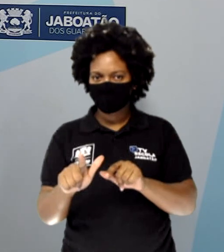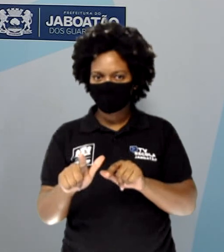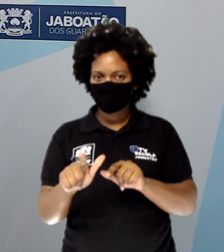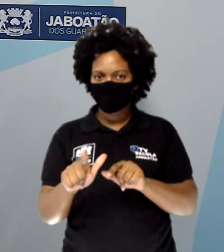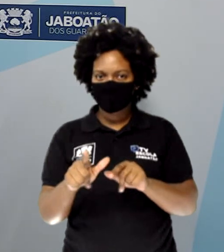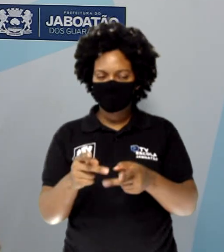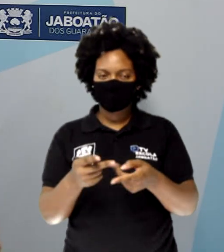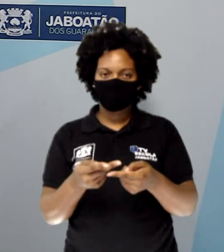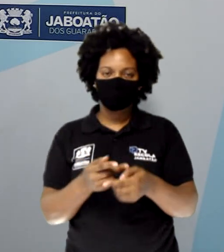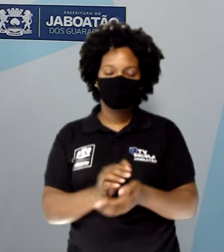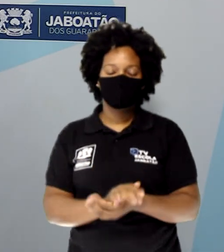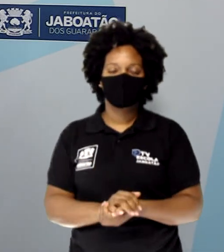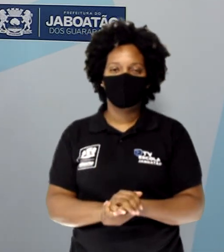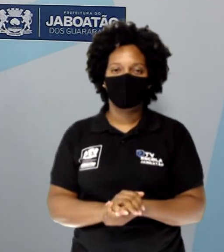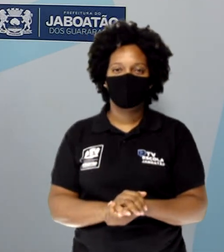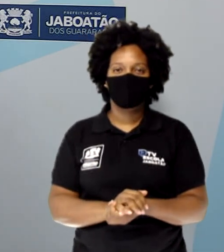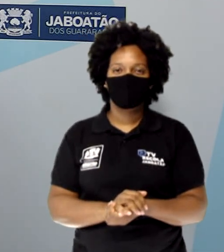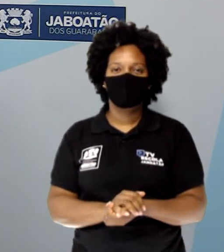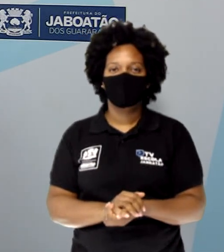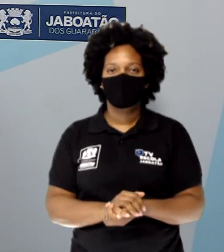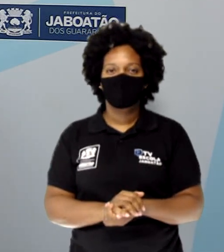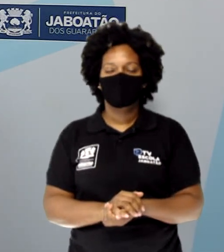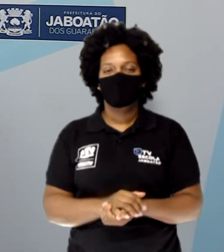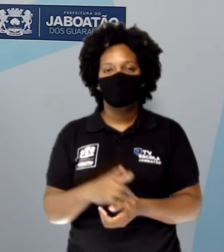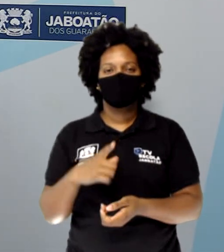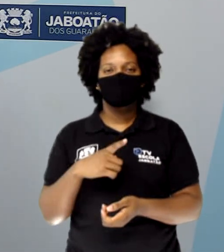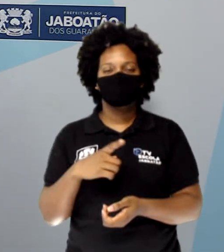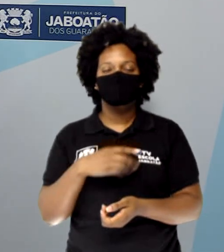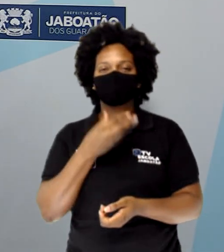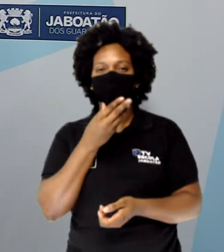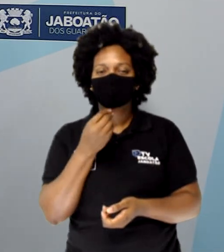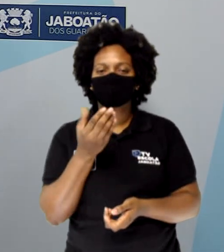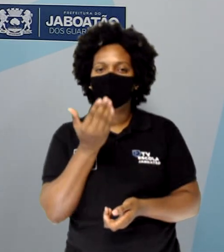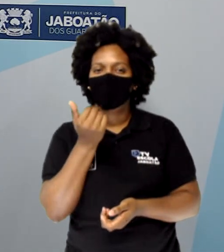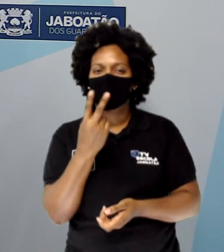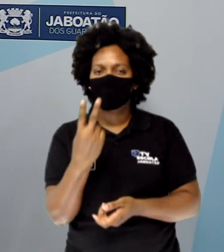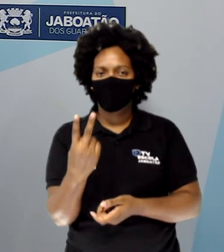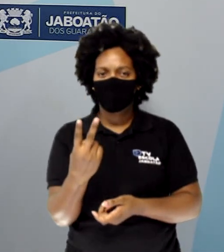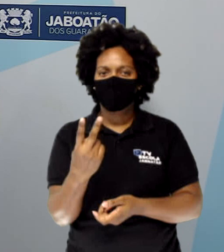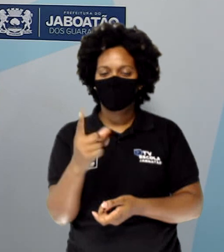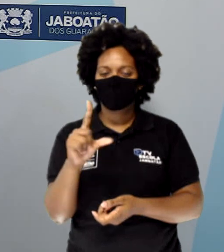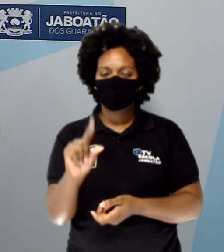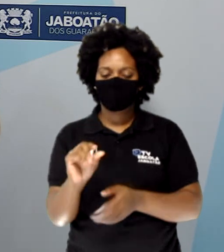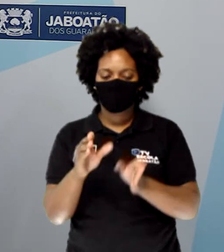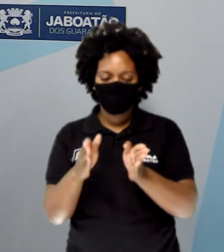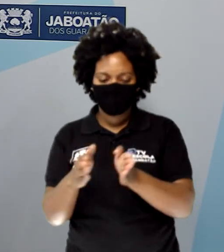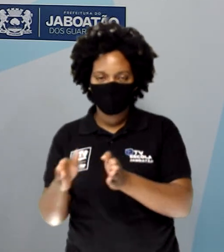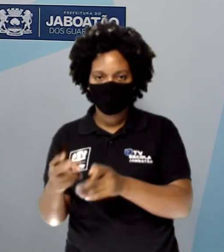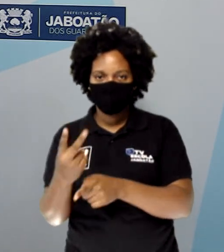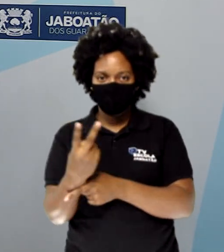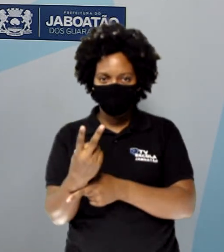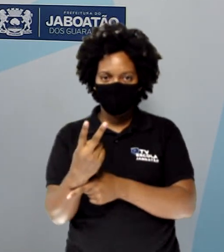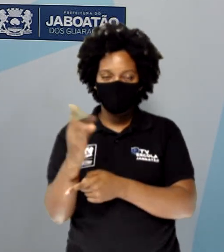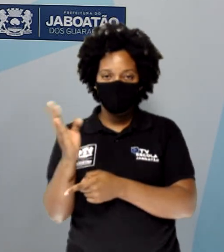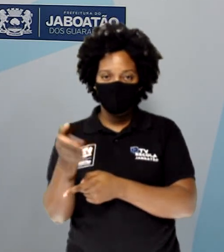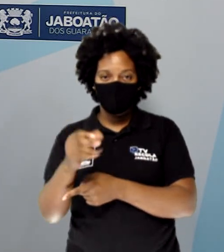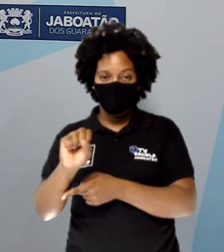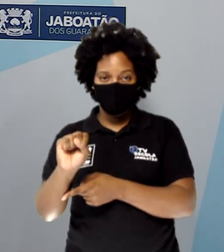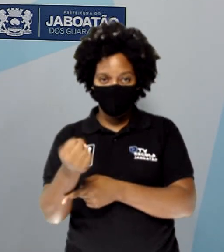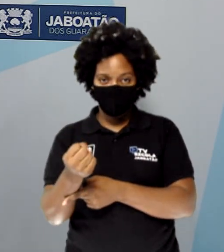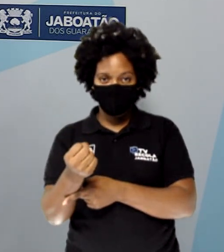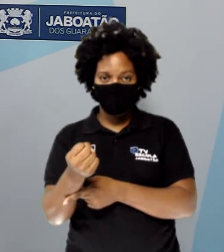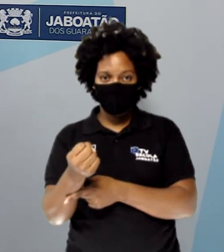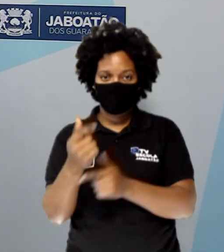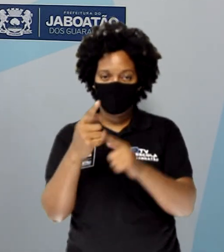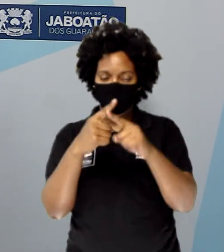né? A gente tem aqui ó, o André comeu 2 fatias, então a gente vai ter 2/8 aí, né? A pizza foi dividida em